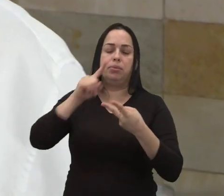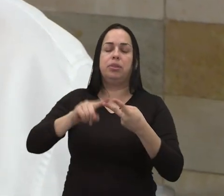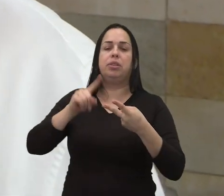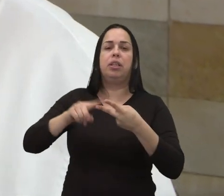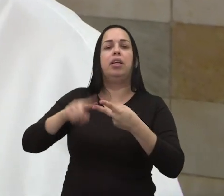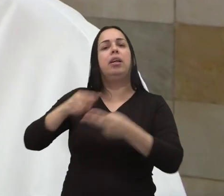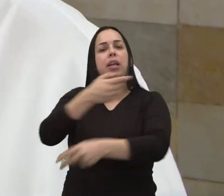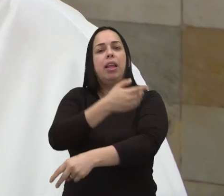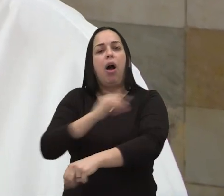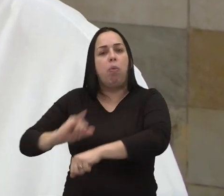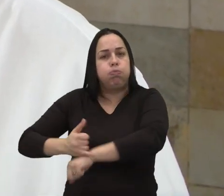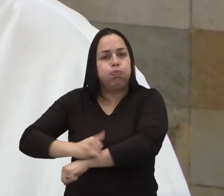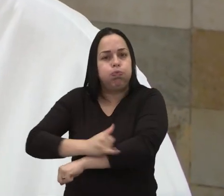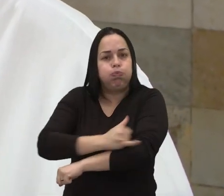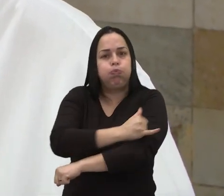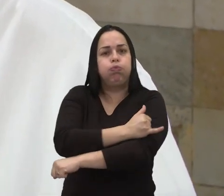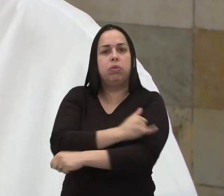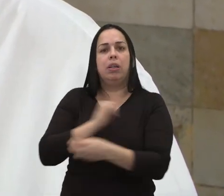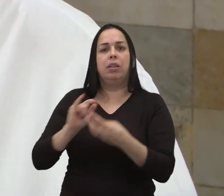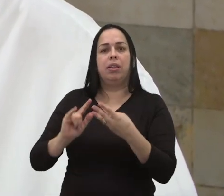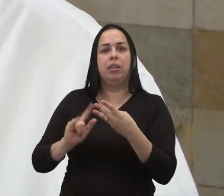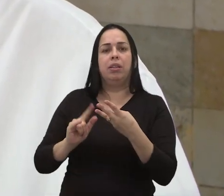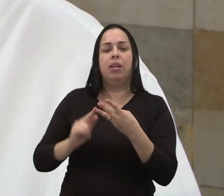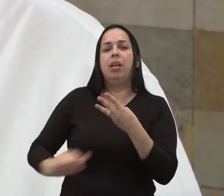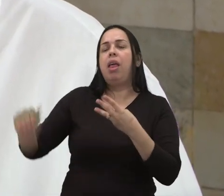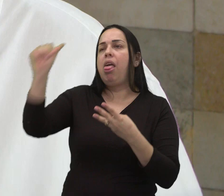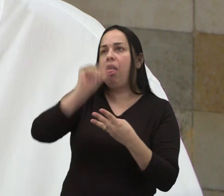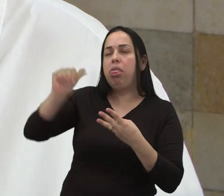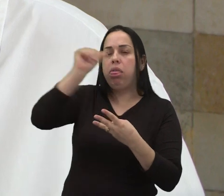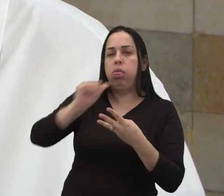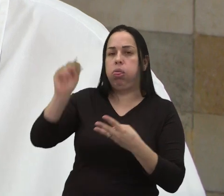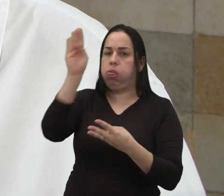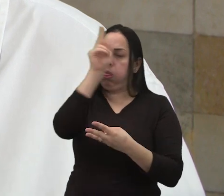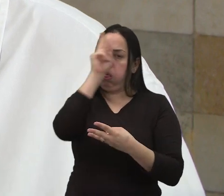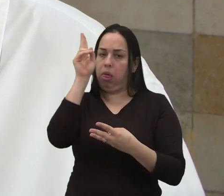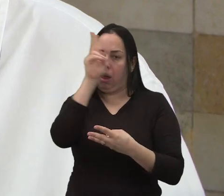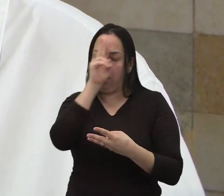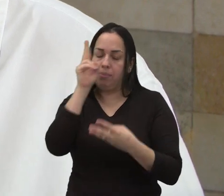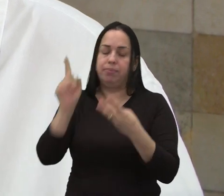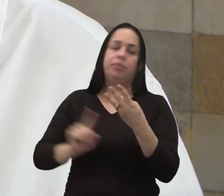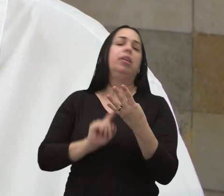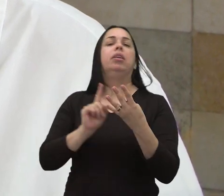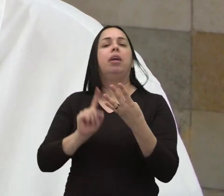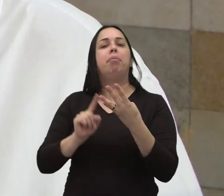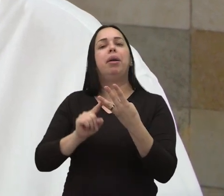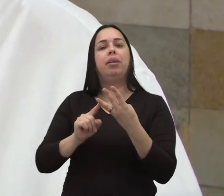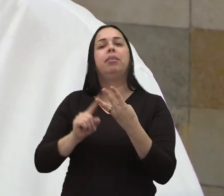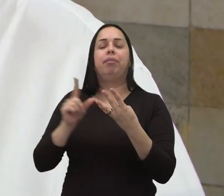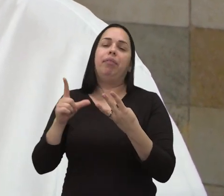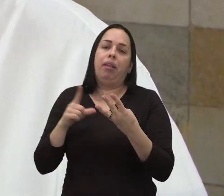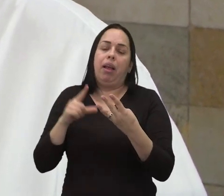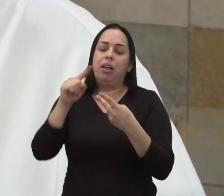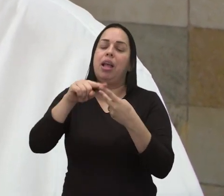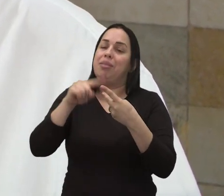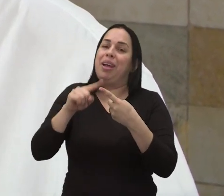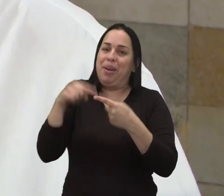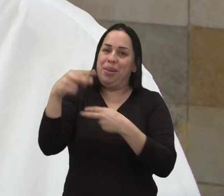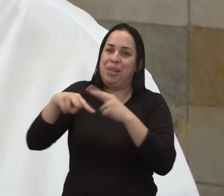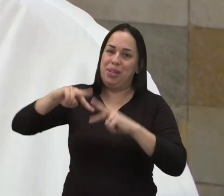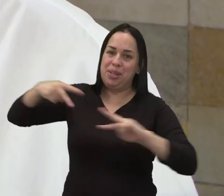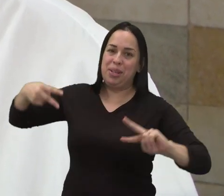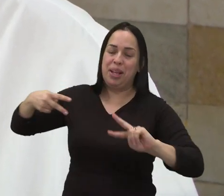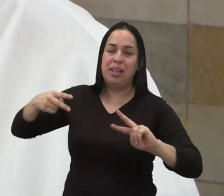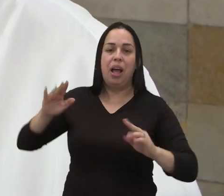muito associado à obesidade, hábitos de vida, né? Ingesta de álcool em excesso, tá? E também tem o fator genético,